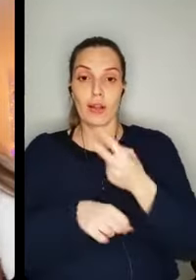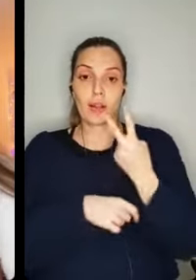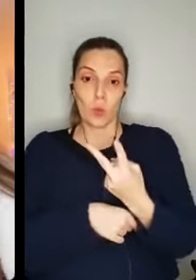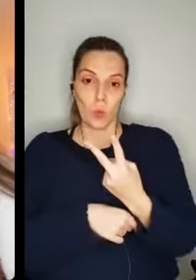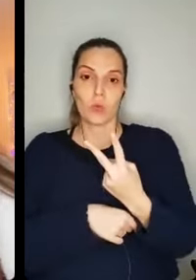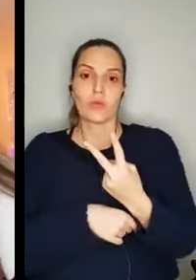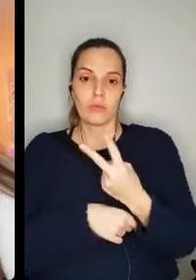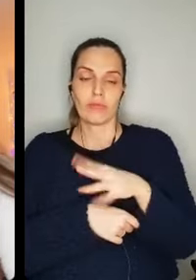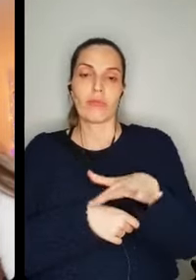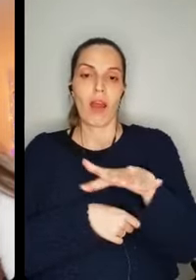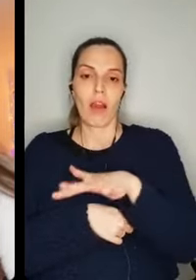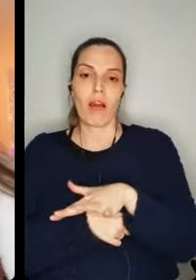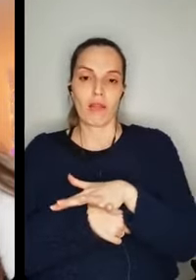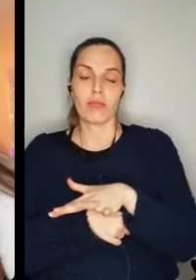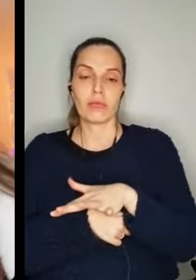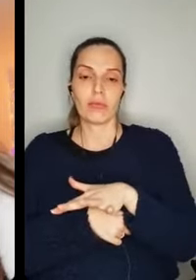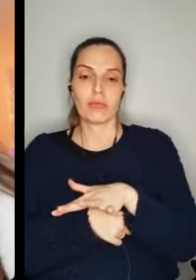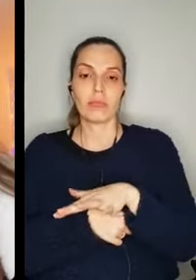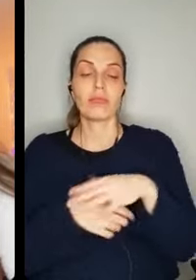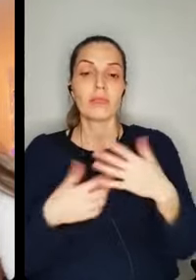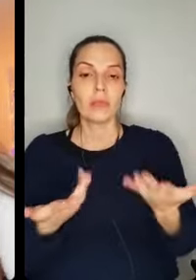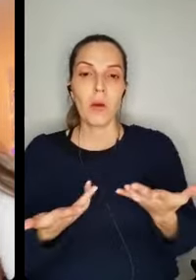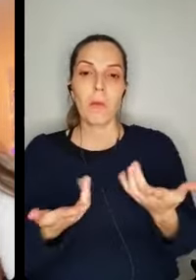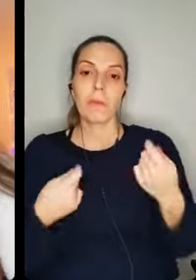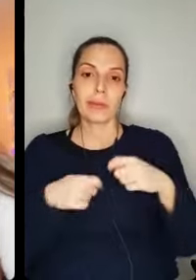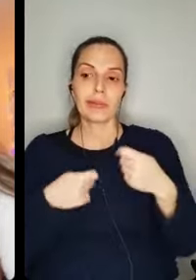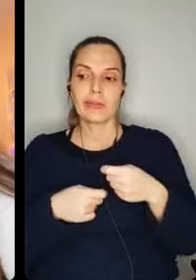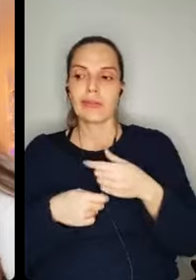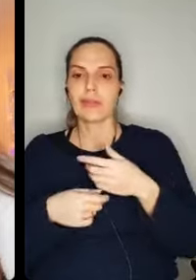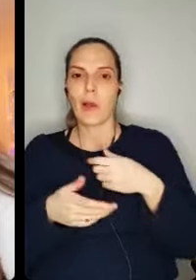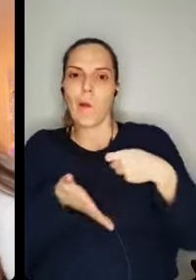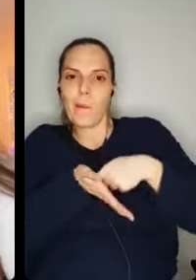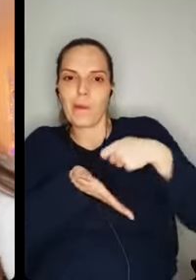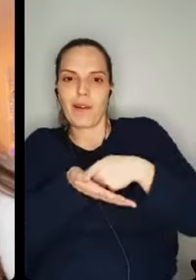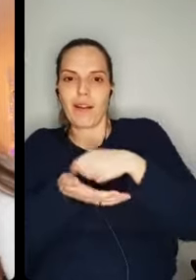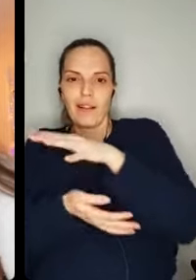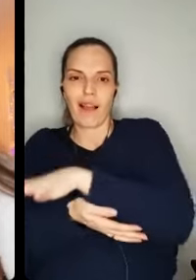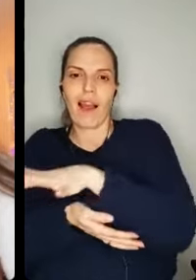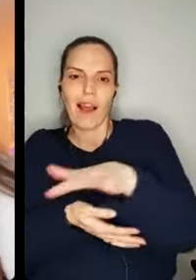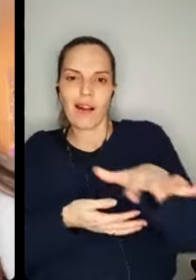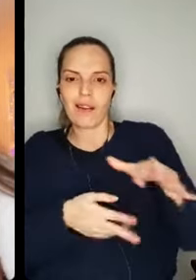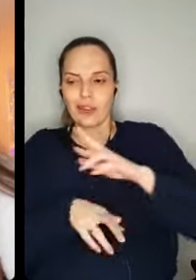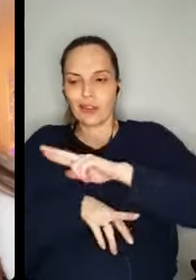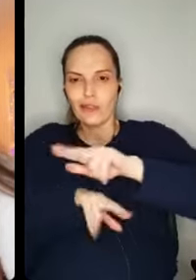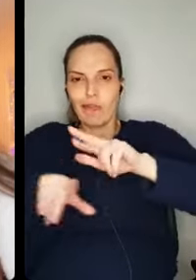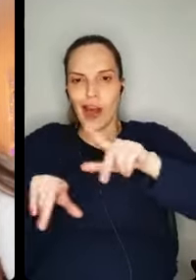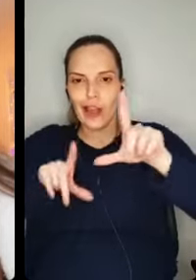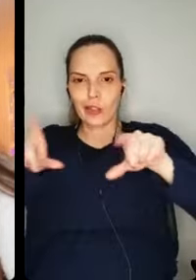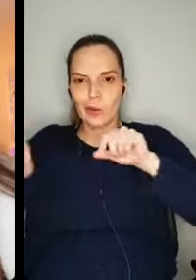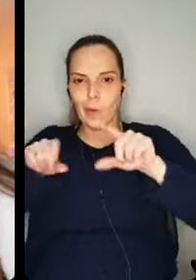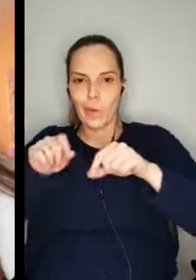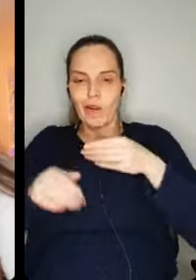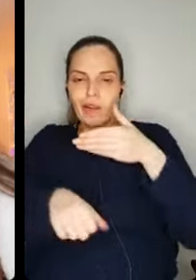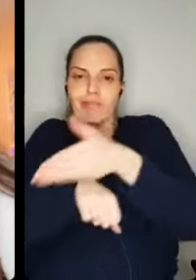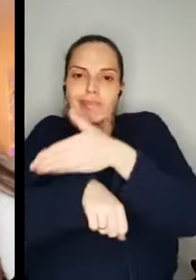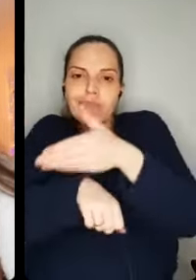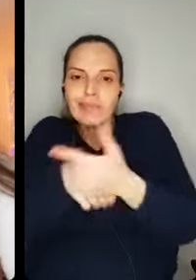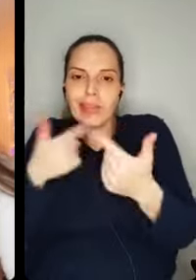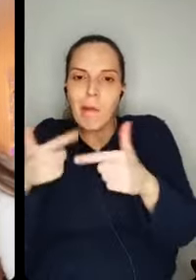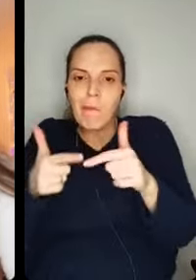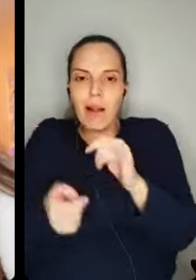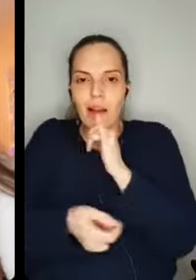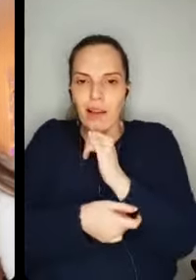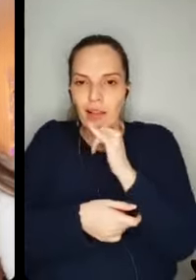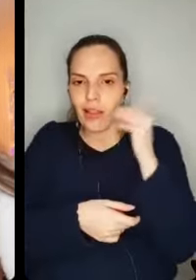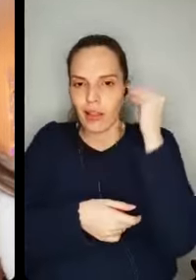tu obrigatoriamente vai ter que passar por áreas diferentes e, enfim, experimentar coisas novas ali dentro do campo da psicologia. E mesmo fora